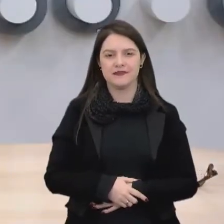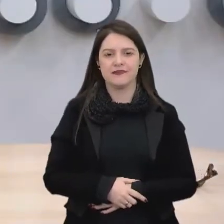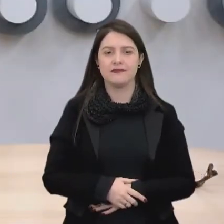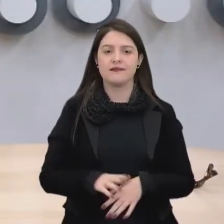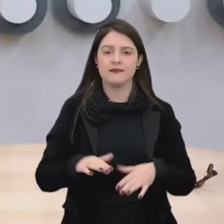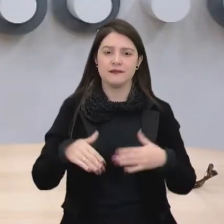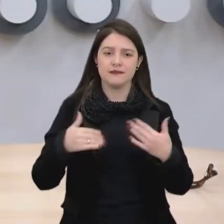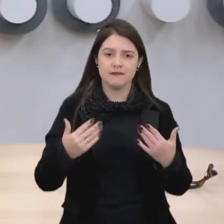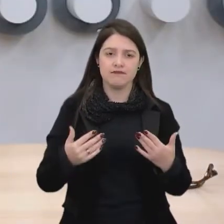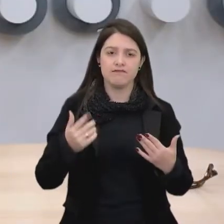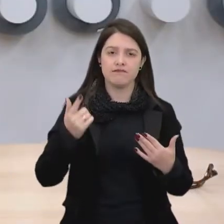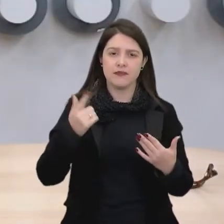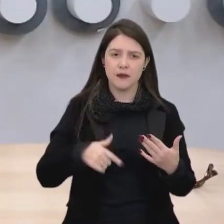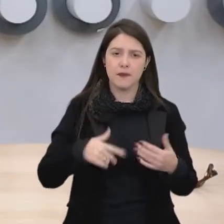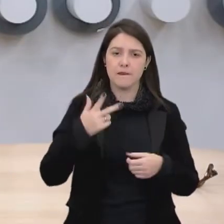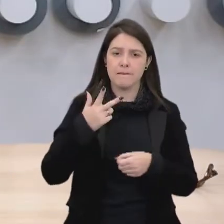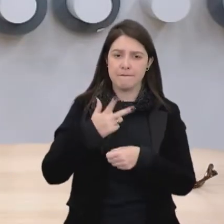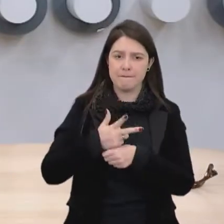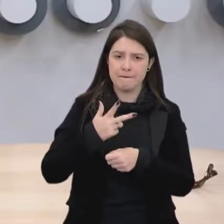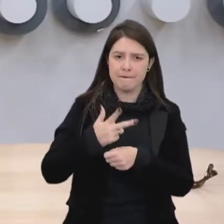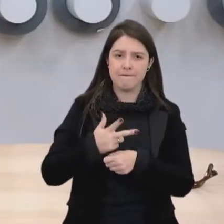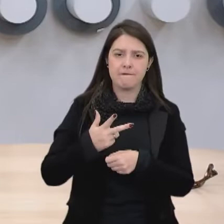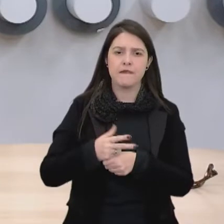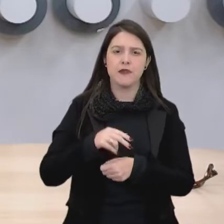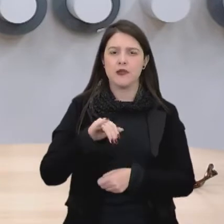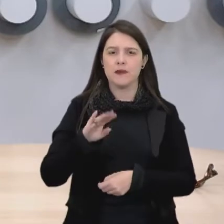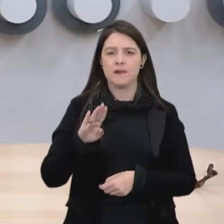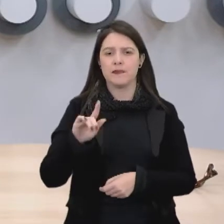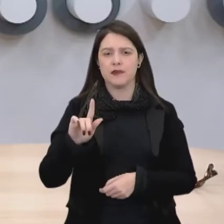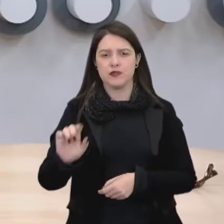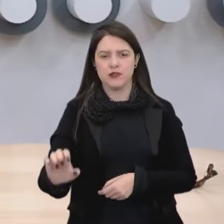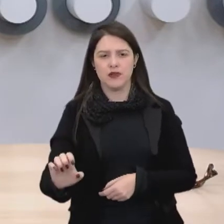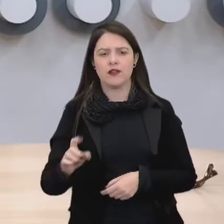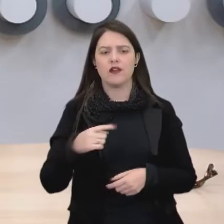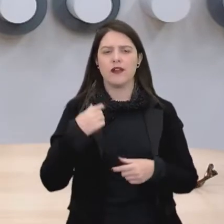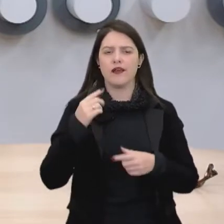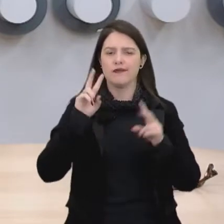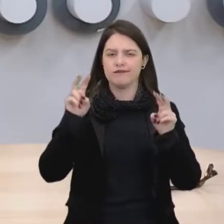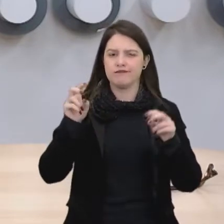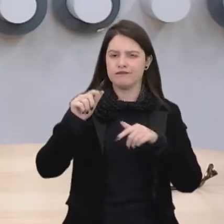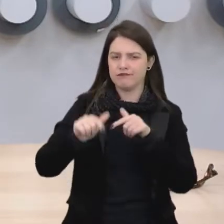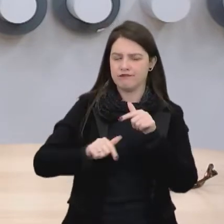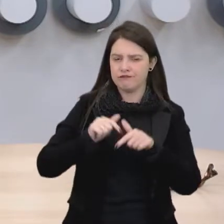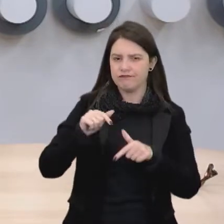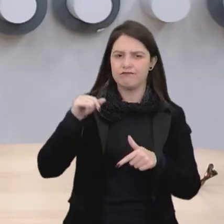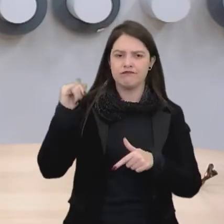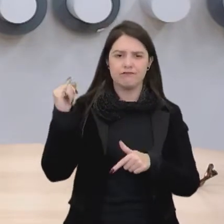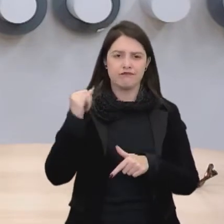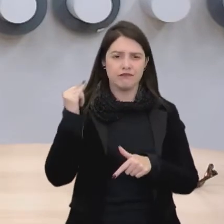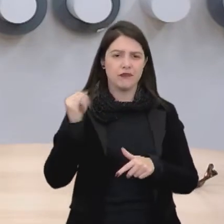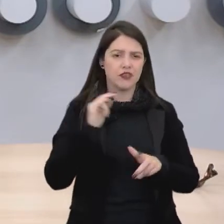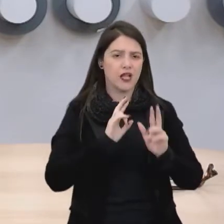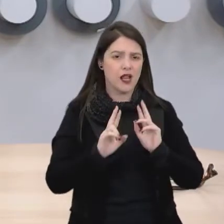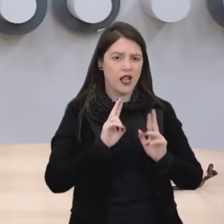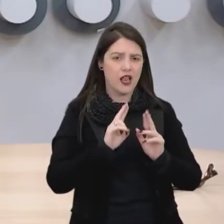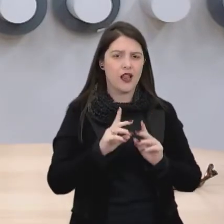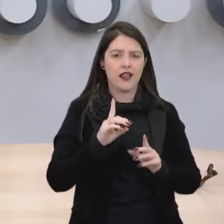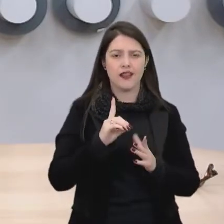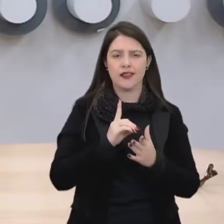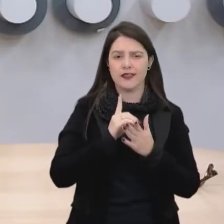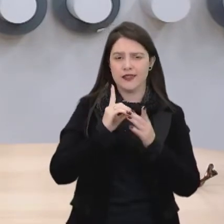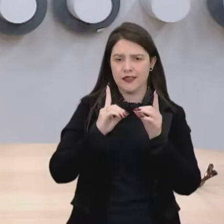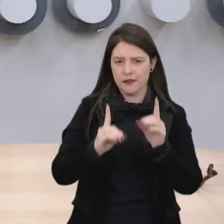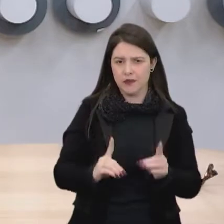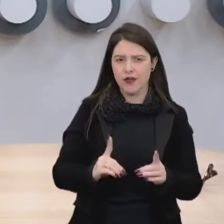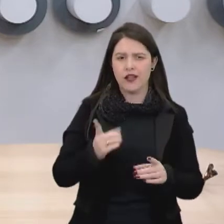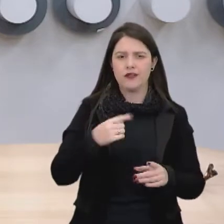É isso aí, né? Mais um vídeo aí do ODS, né? Dessa vez falando sobre trabalho, né? Que é importante nessa relação demográfica, né? Então,